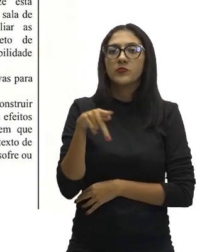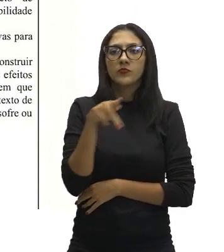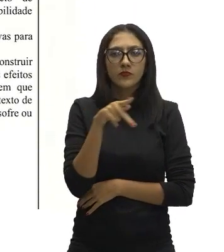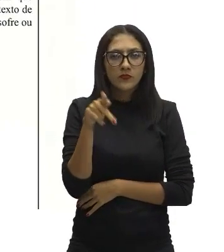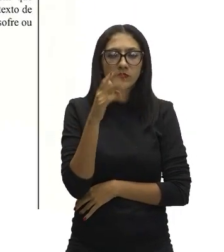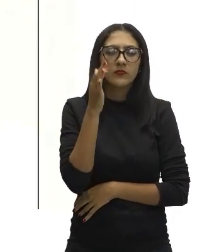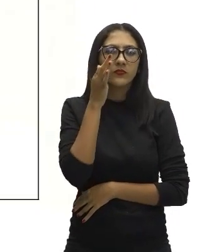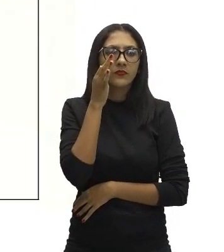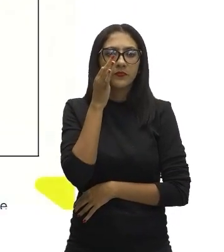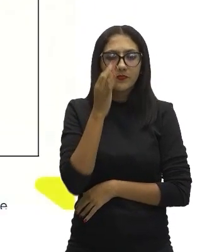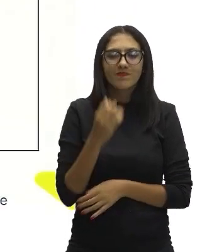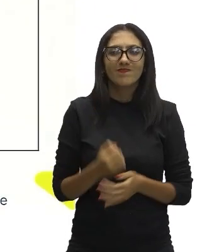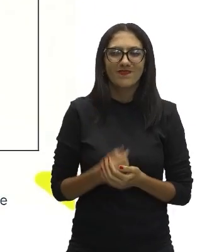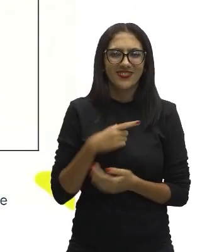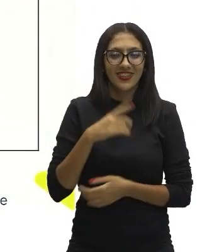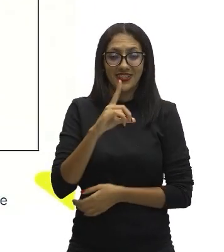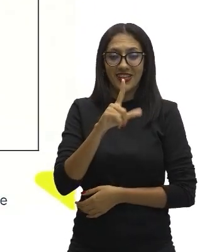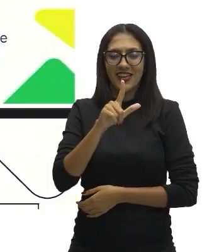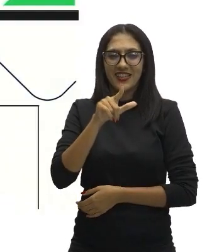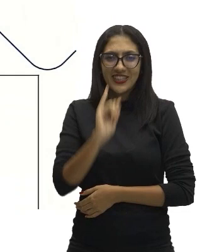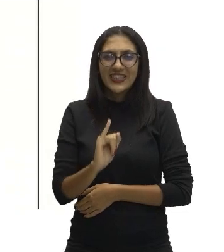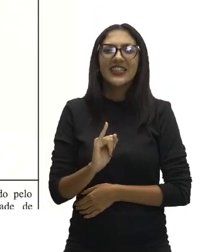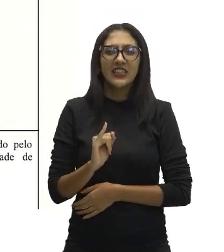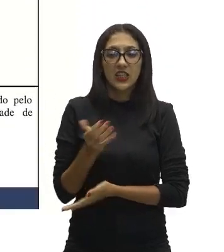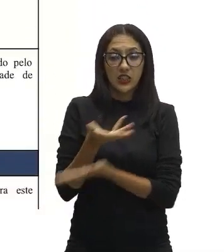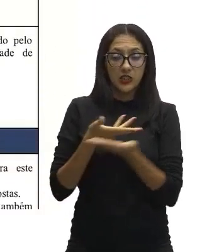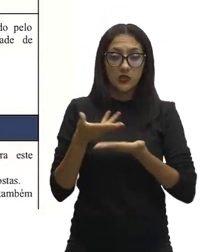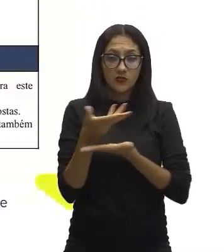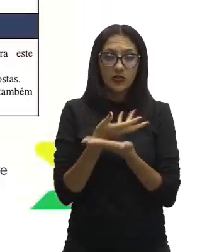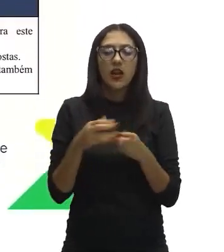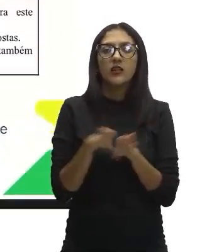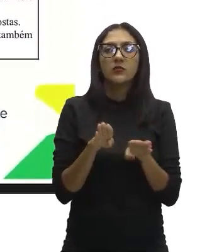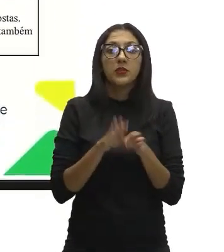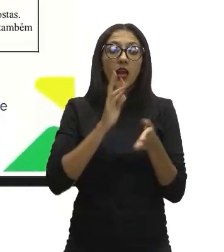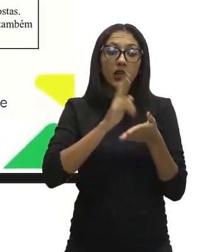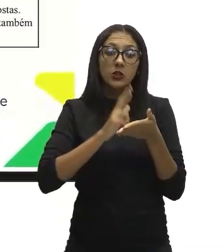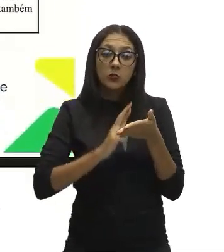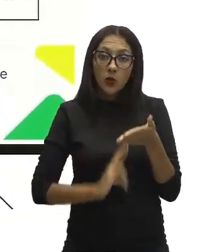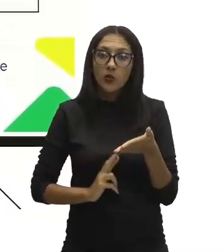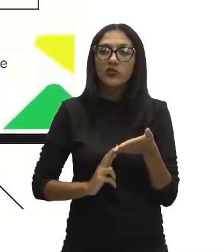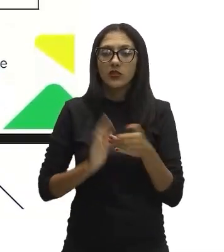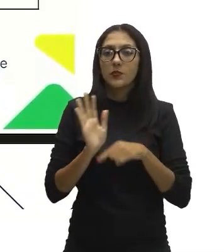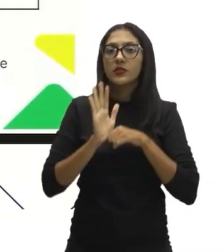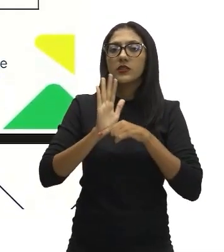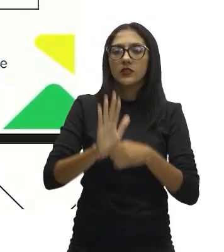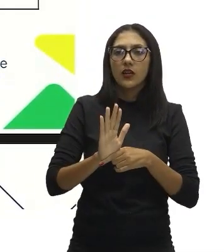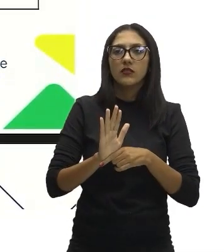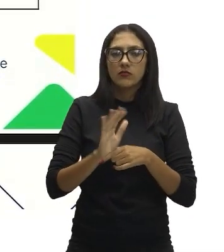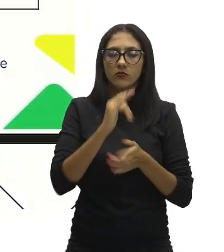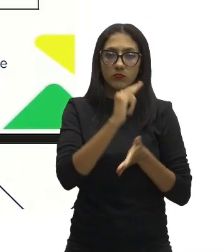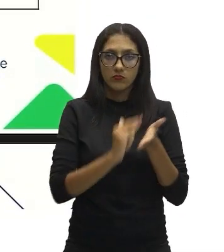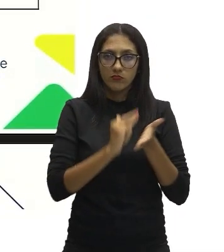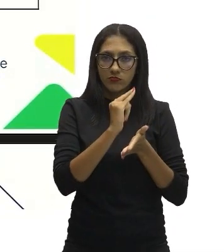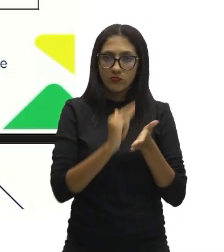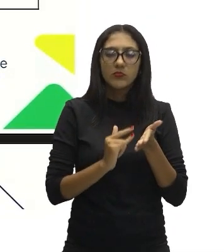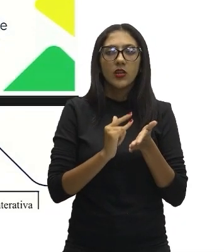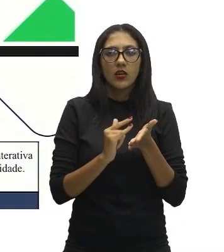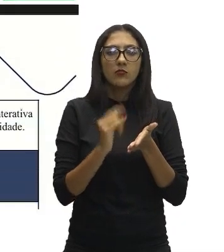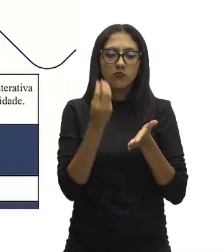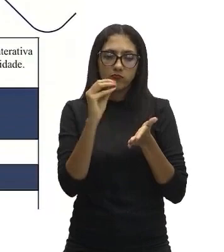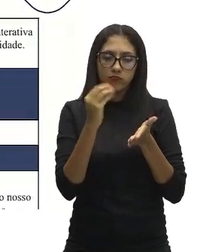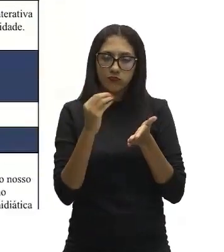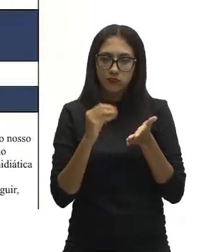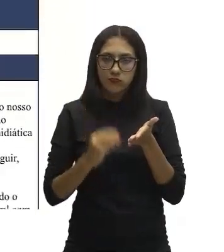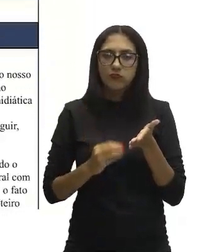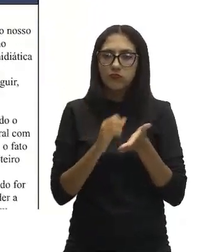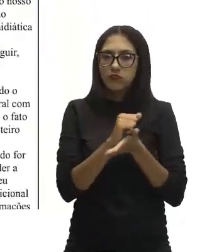presenciais. A gente tem DLI, gabarito das DLIs aqui, tá também todos muito bem organizado. E a gente